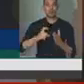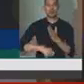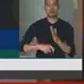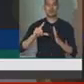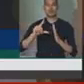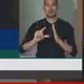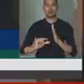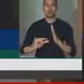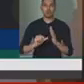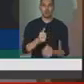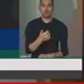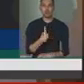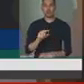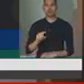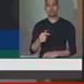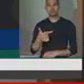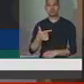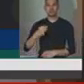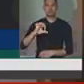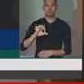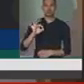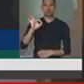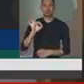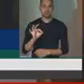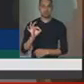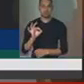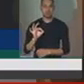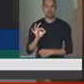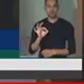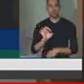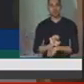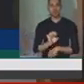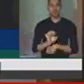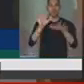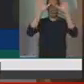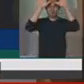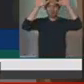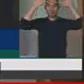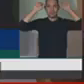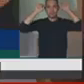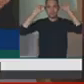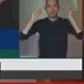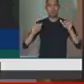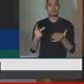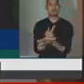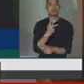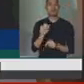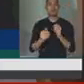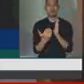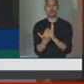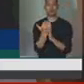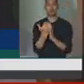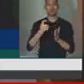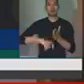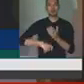em 11,29% e o estado do Acre houve um aumento de tarifa